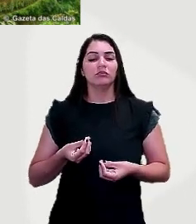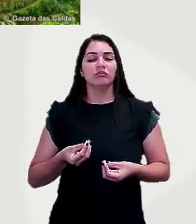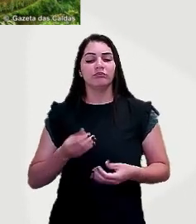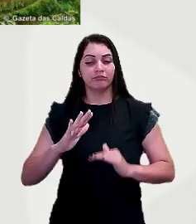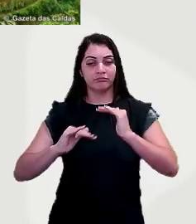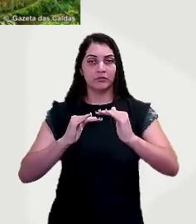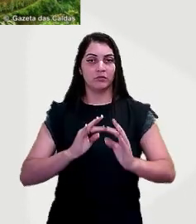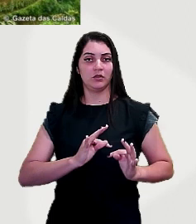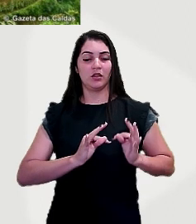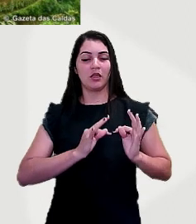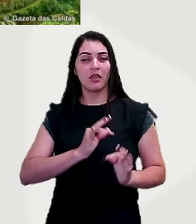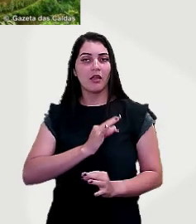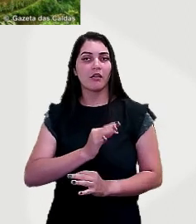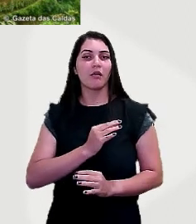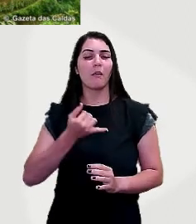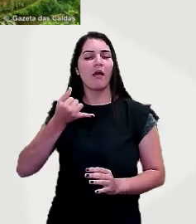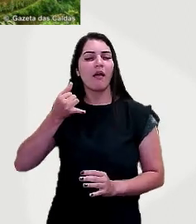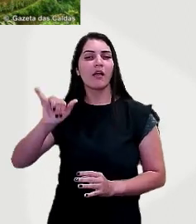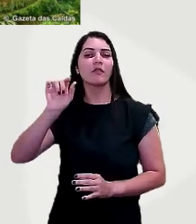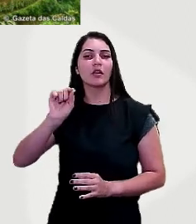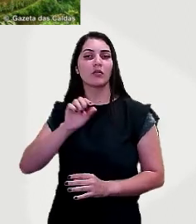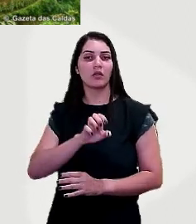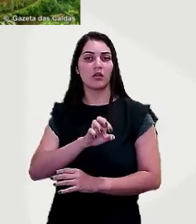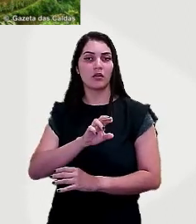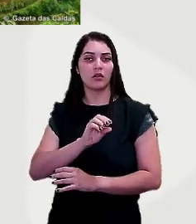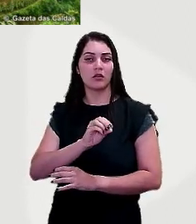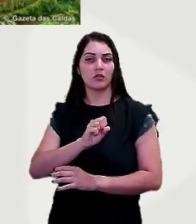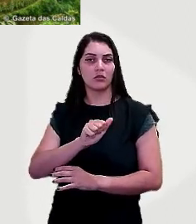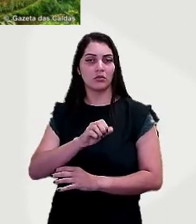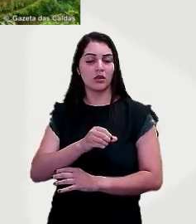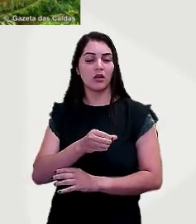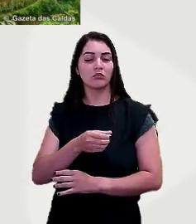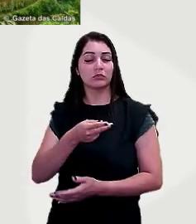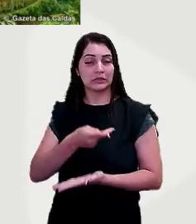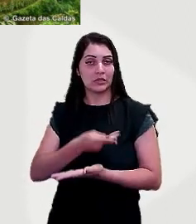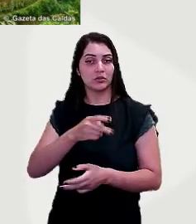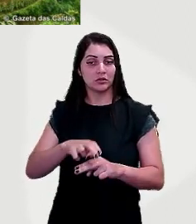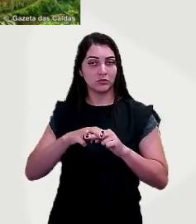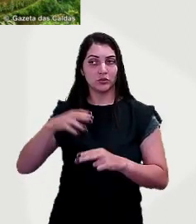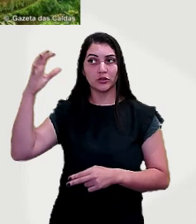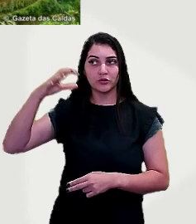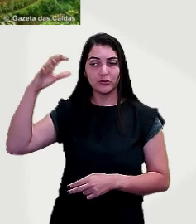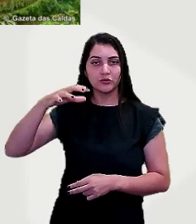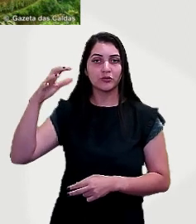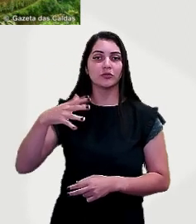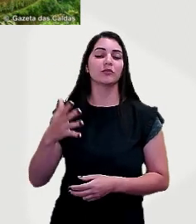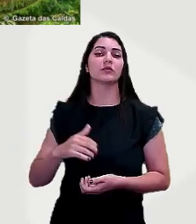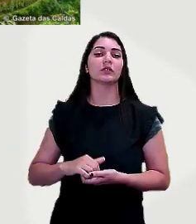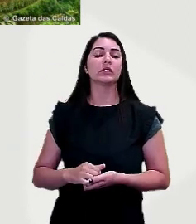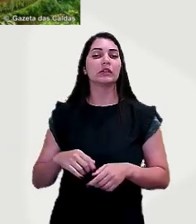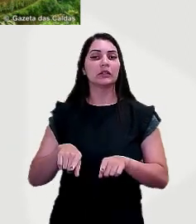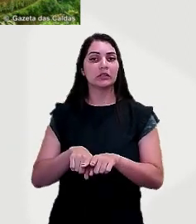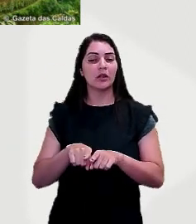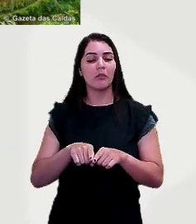assim para evitar, né, as erosões provocadas pela região pelas chuvas, que ela cause vossorocas e